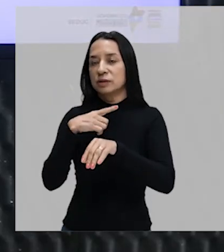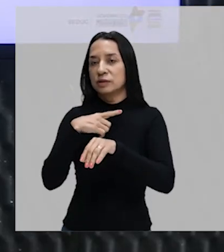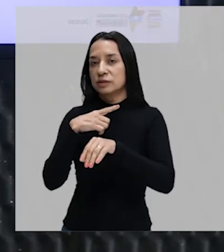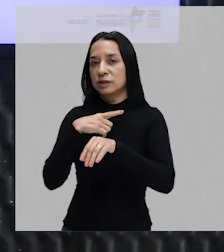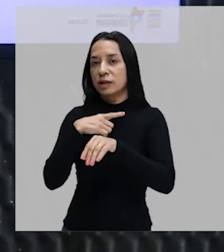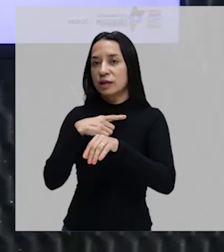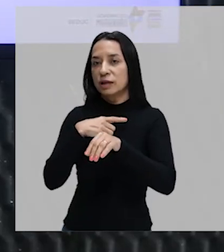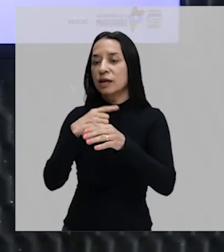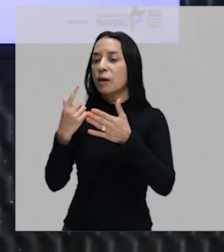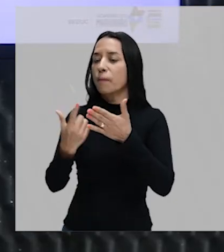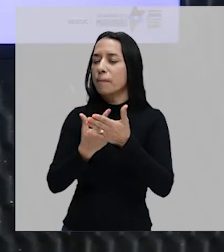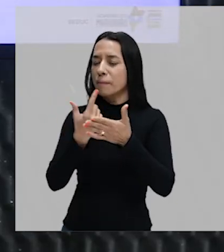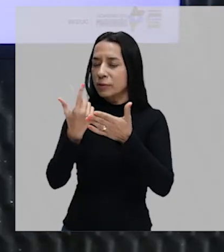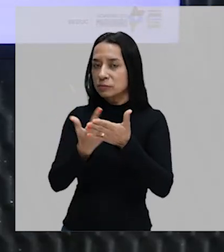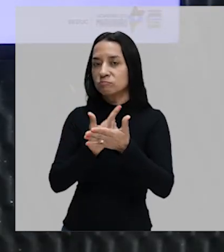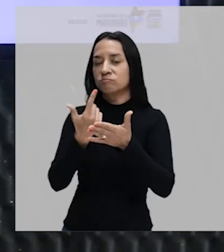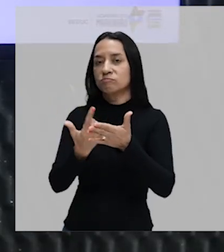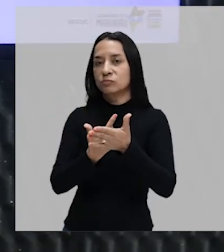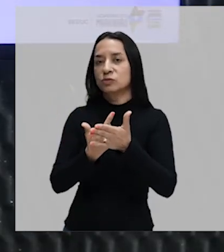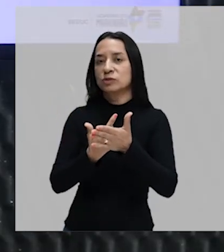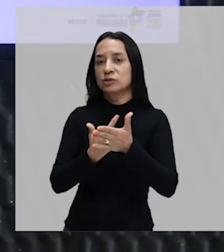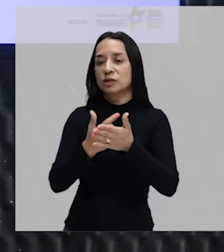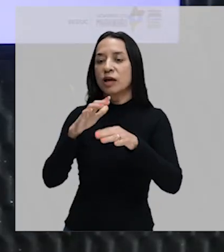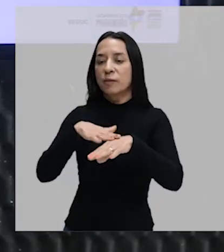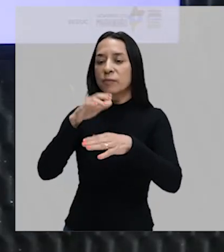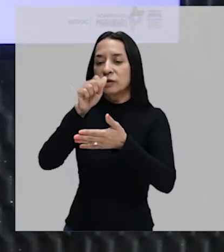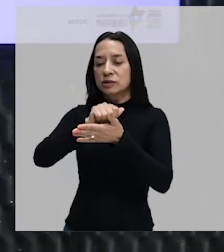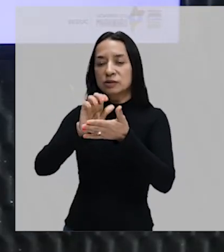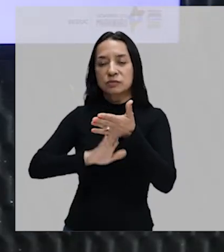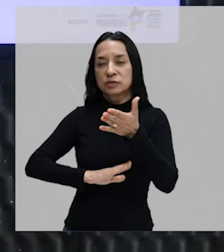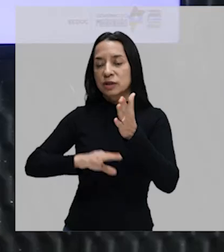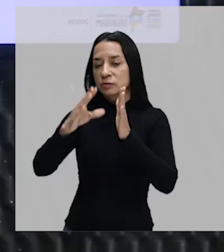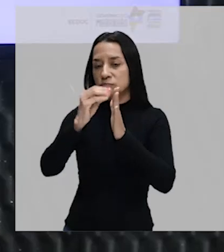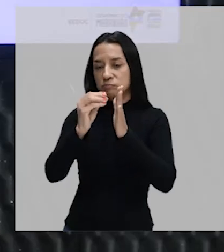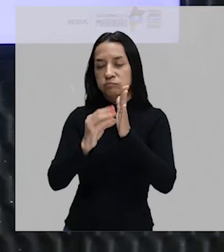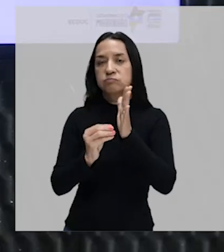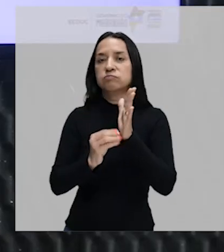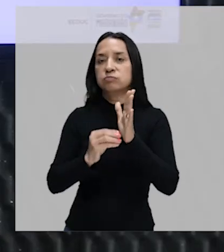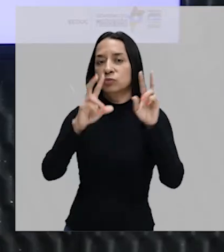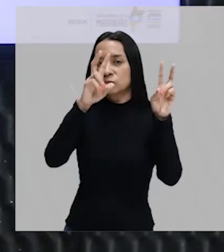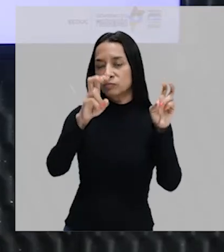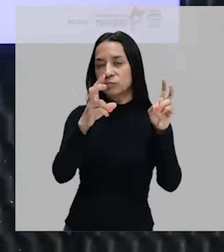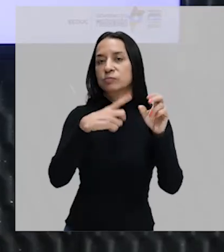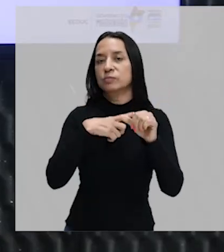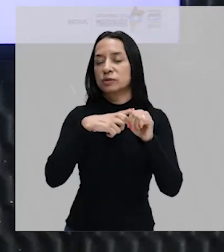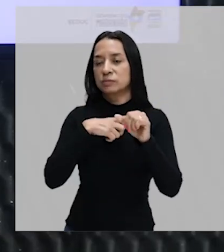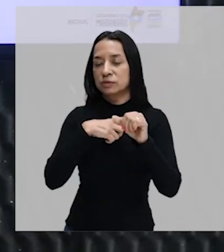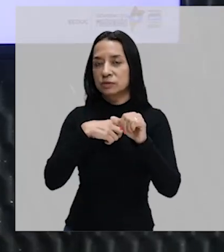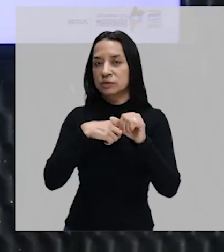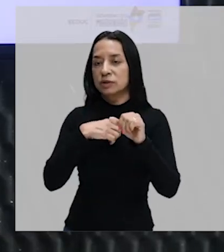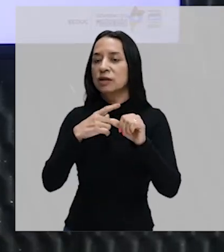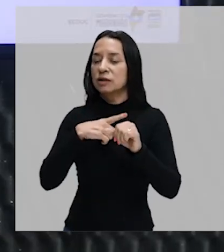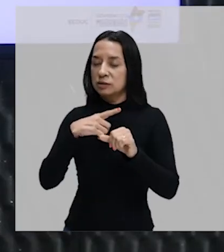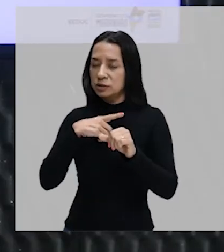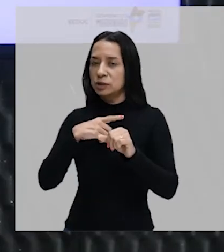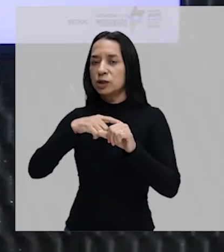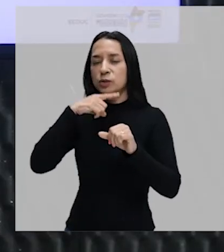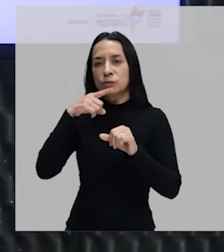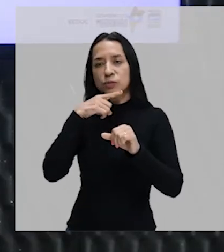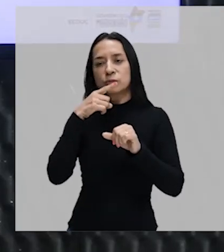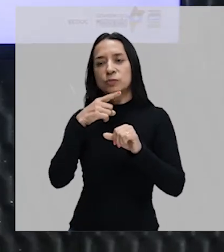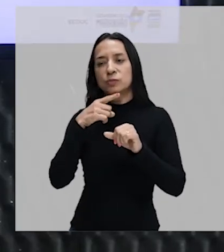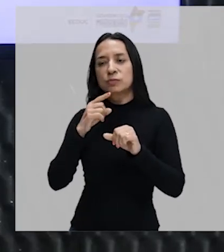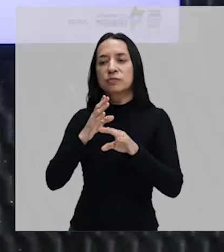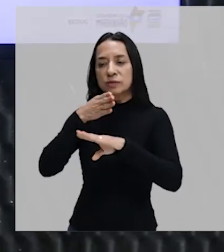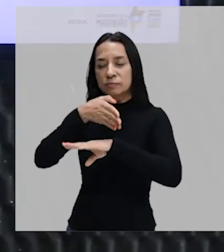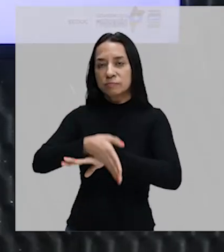vocês apostilas e mais atividades sobre cada tema que nós temos aqui. Ficou com dúvida? Corre lá na plataforma que fica